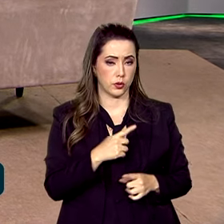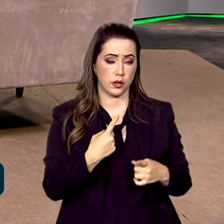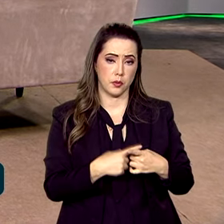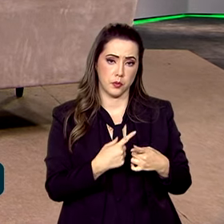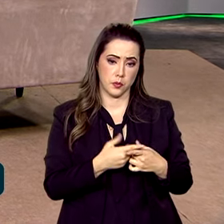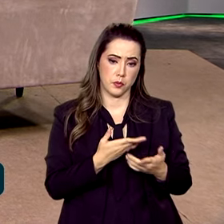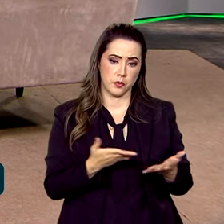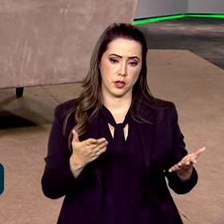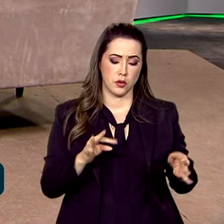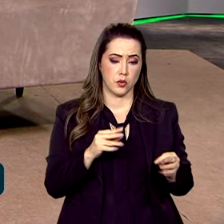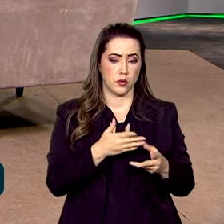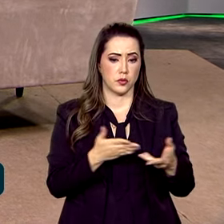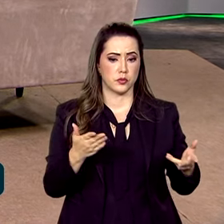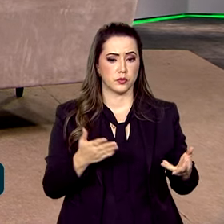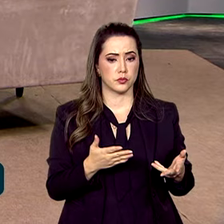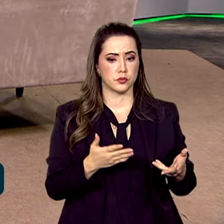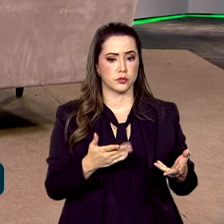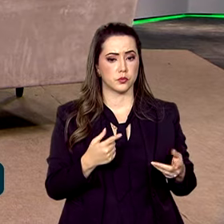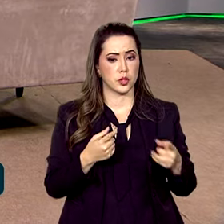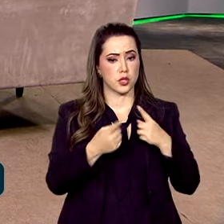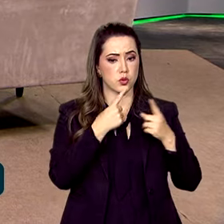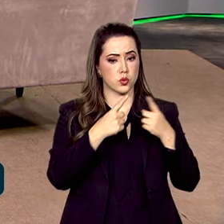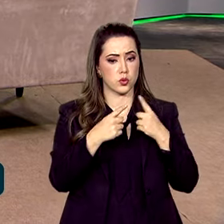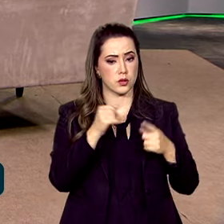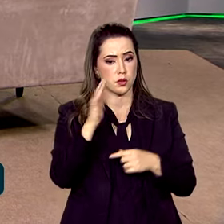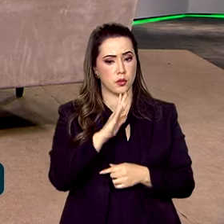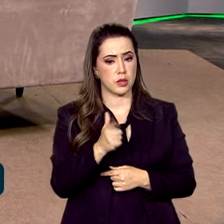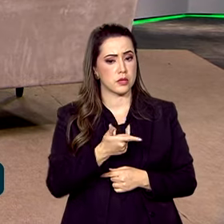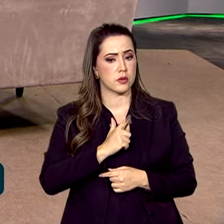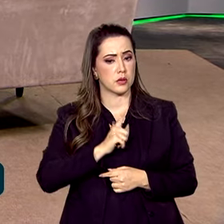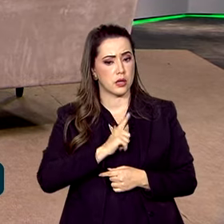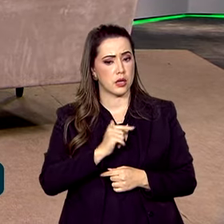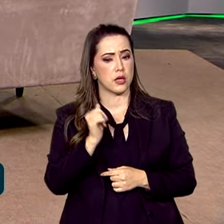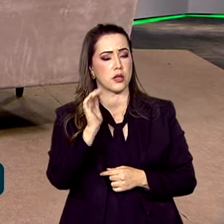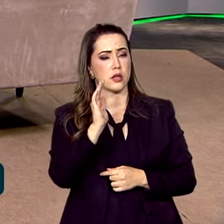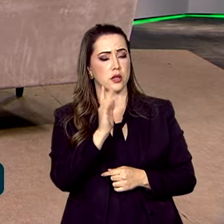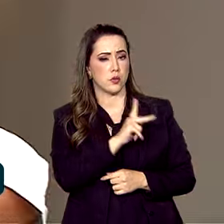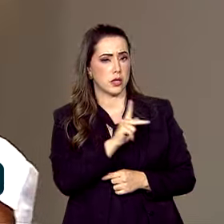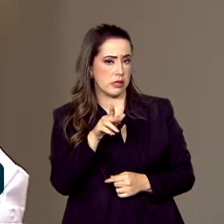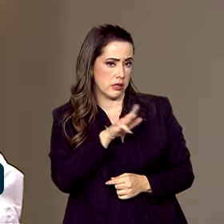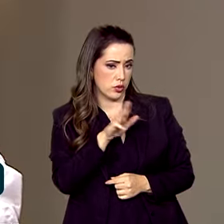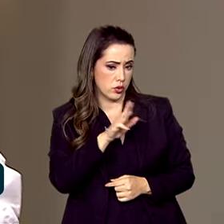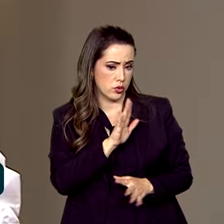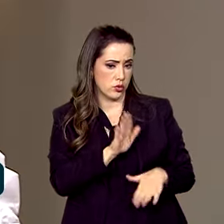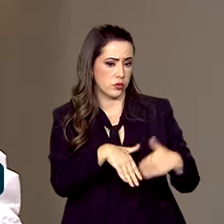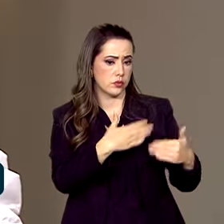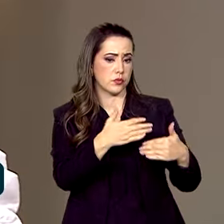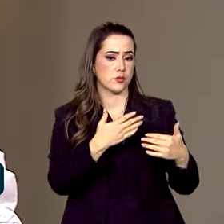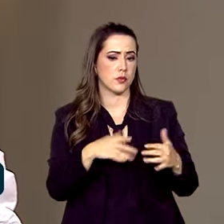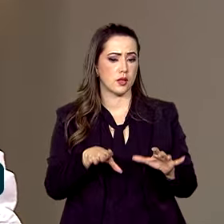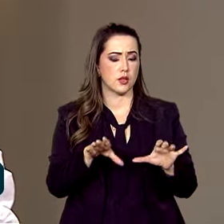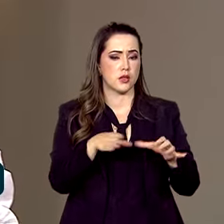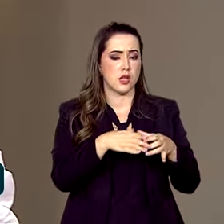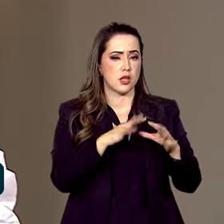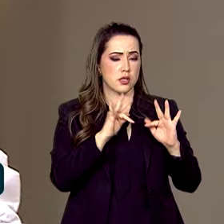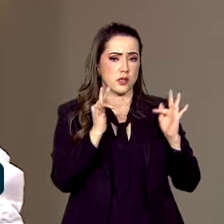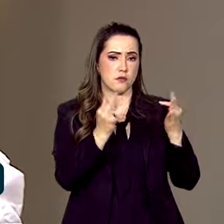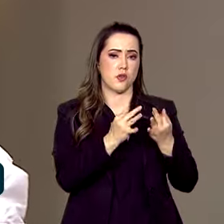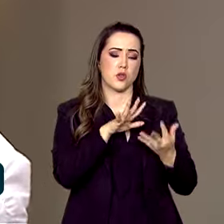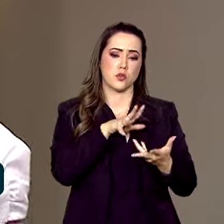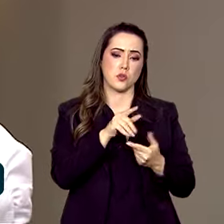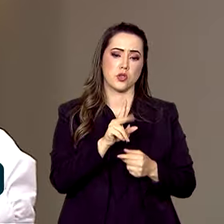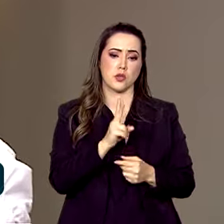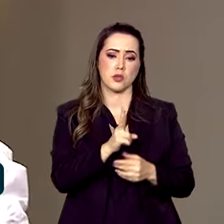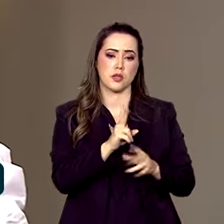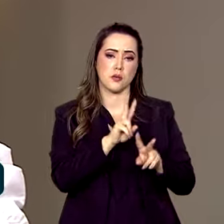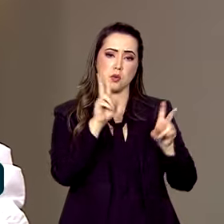porque toda a discussão que o Brasil tem feito, que o presidente Lula tem levado nesses fóruns internacionais,